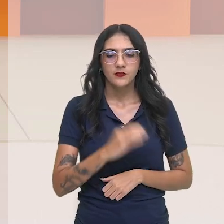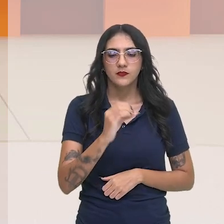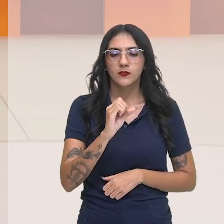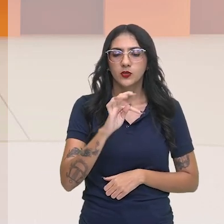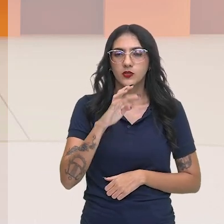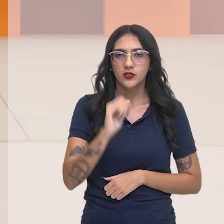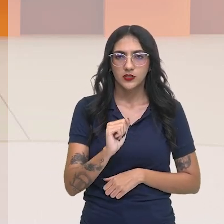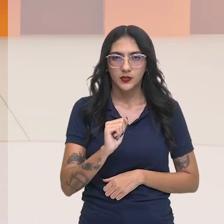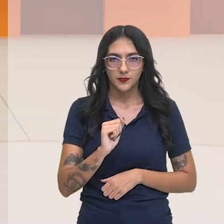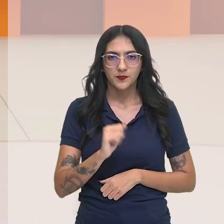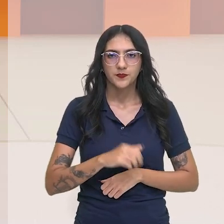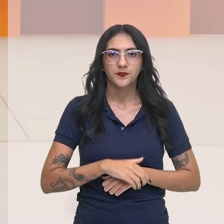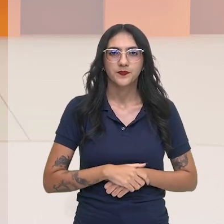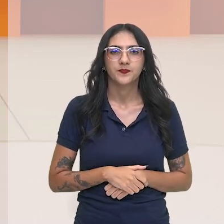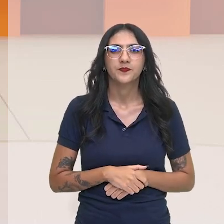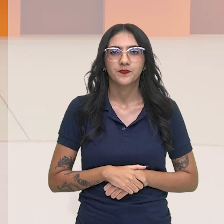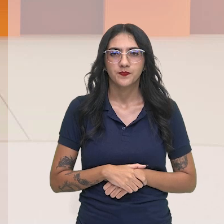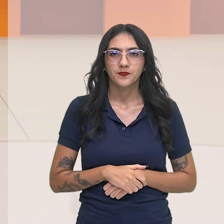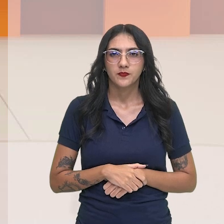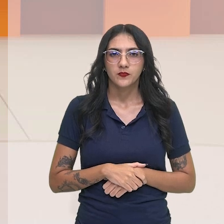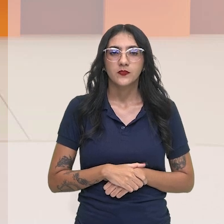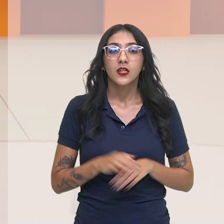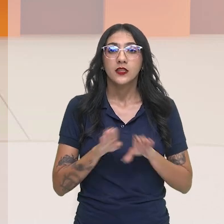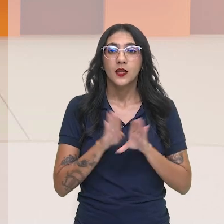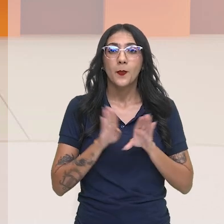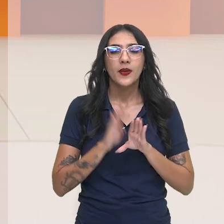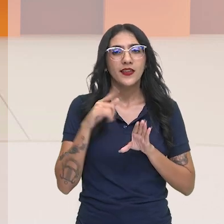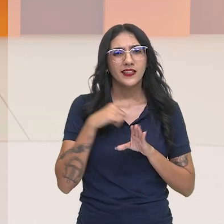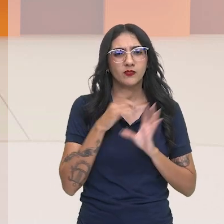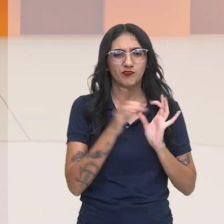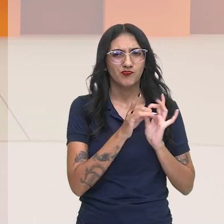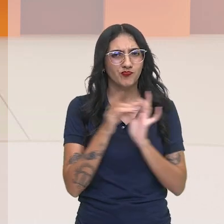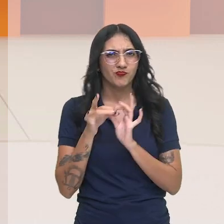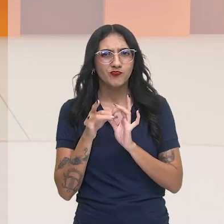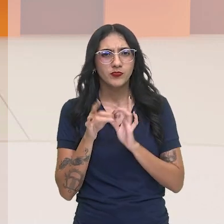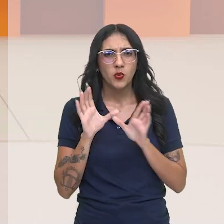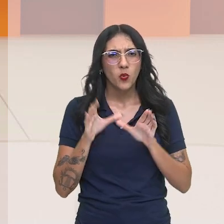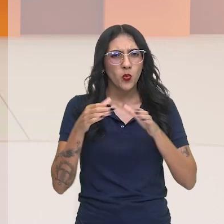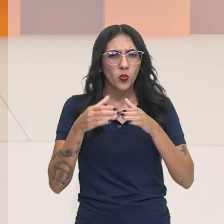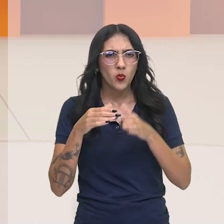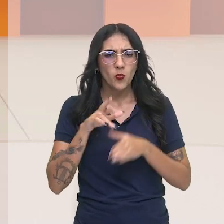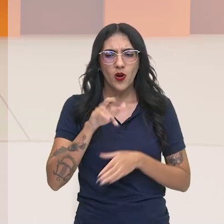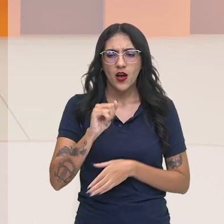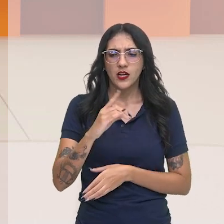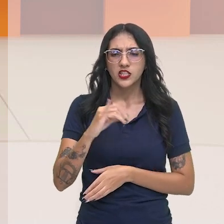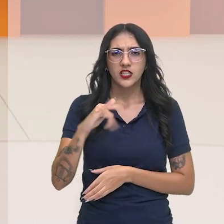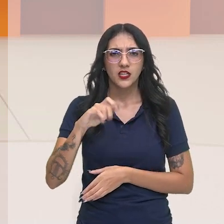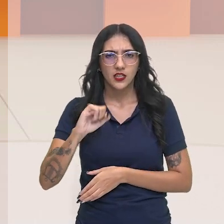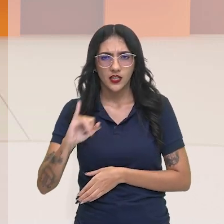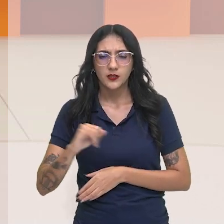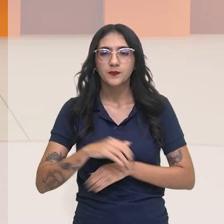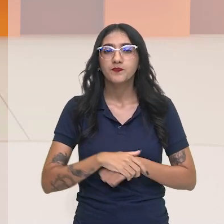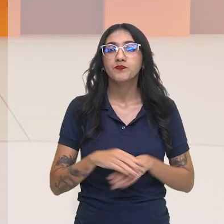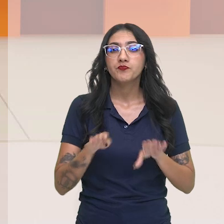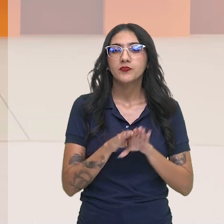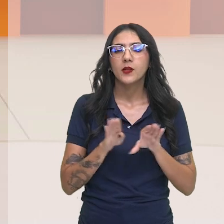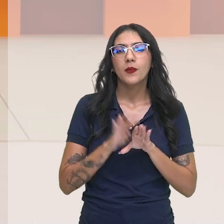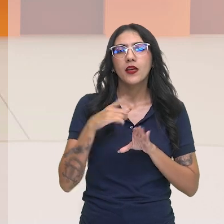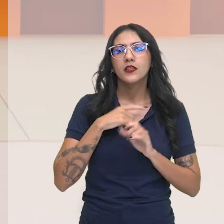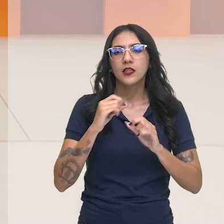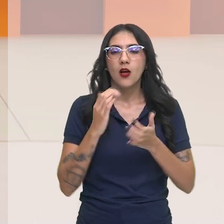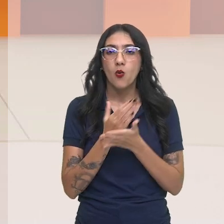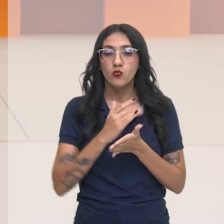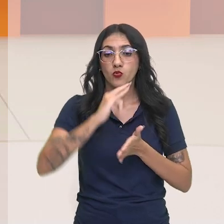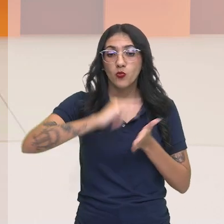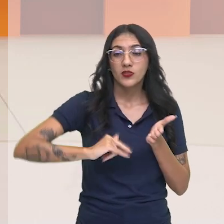O general Arthur da Costa e Silva era ligado aos radicais. Os atos institucionais que já